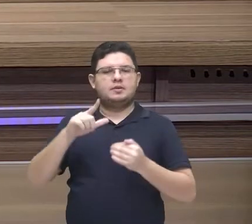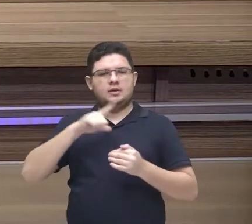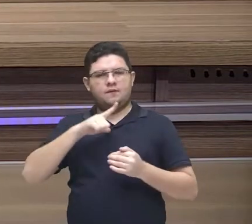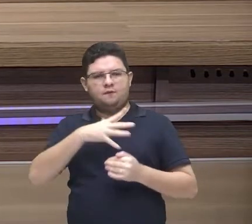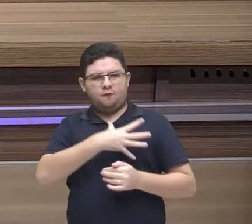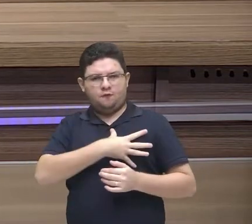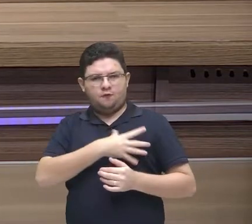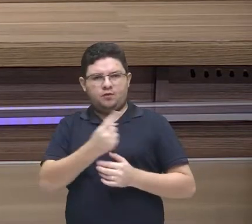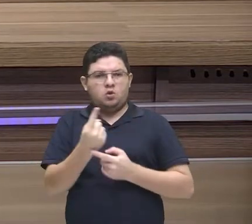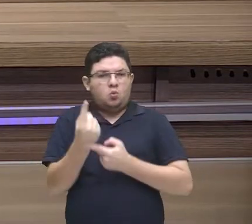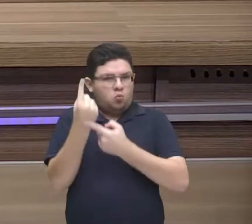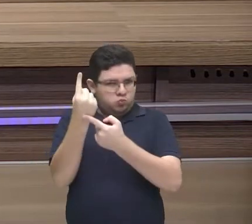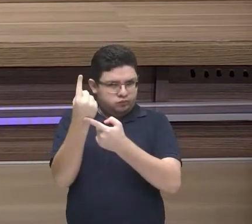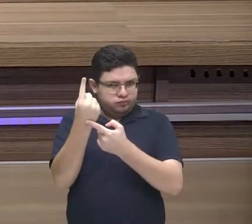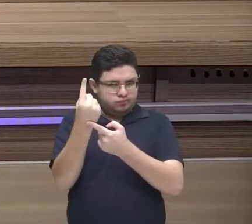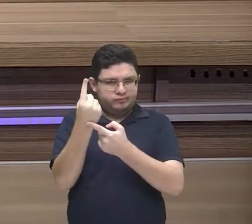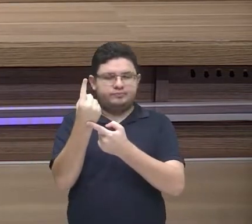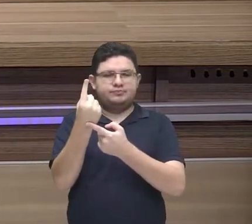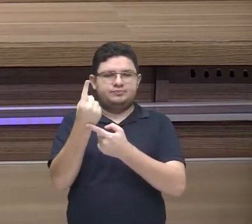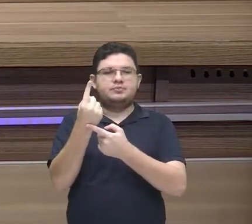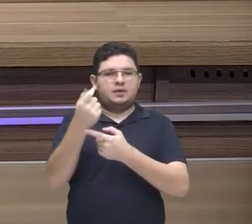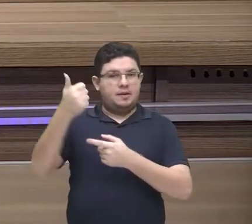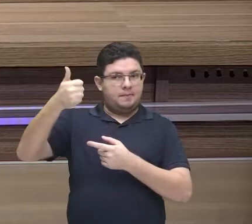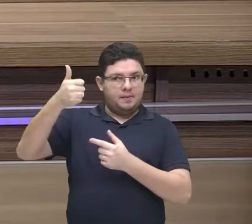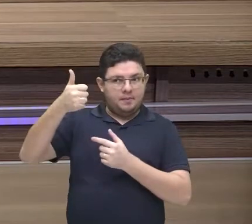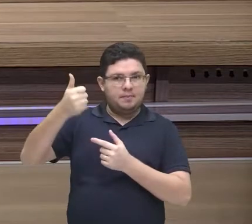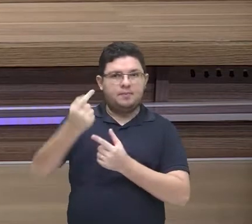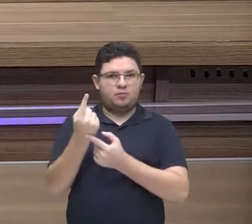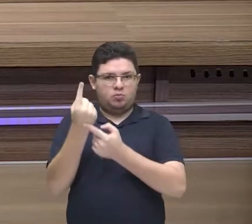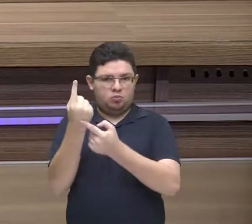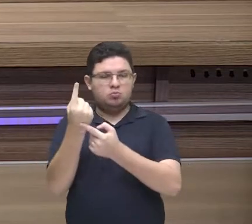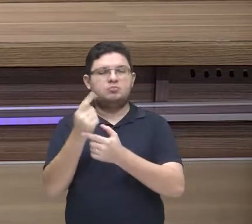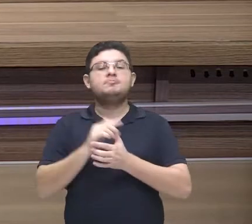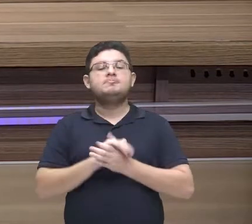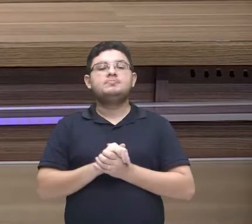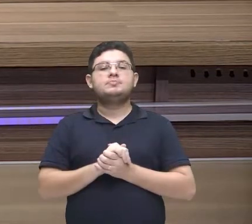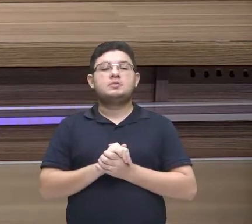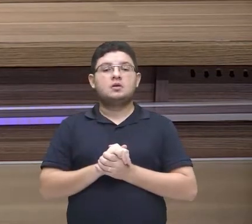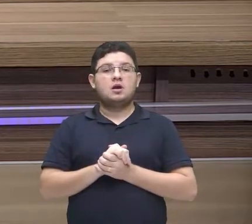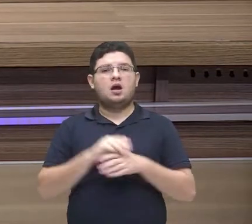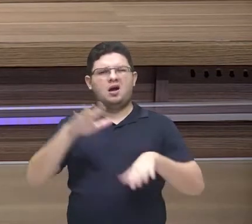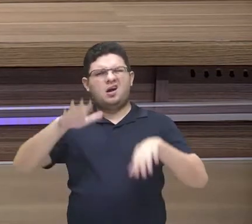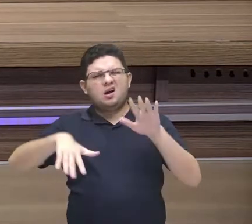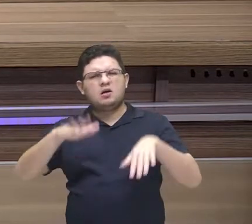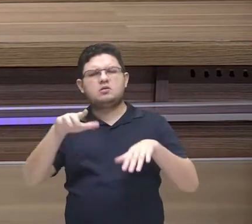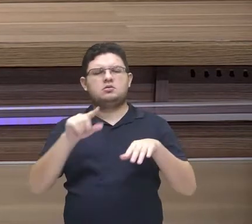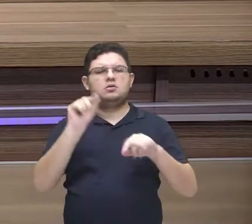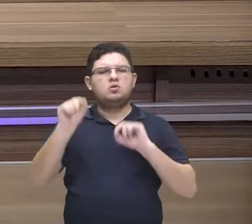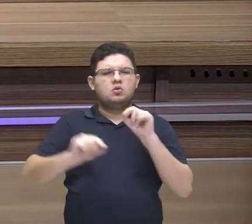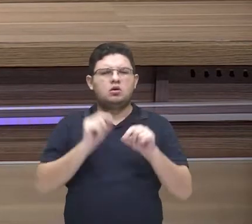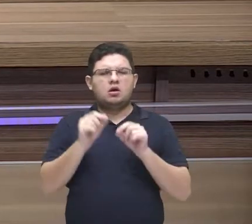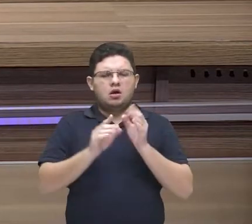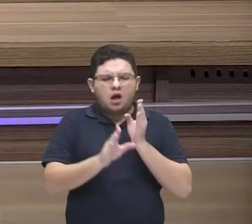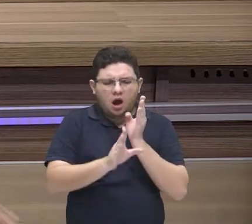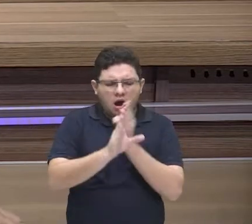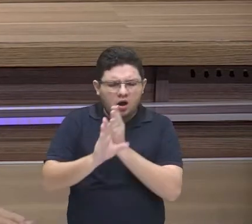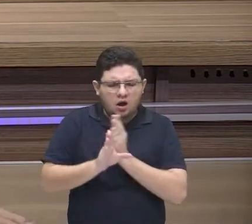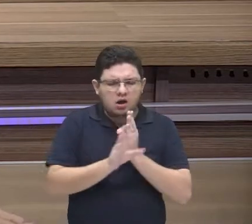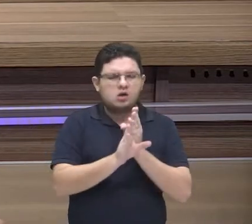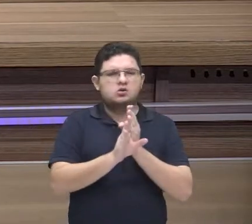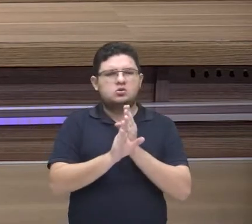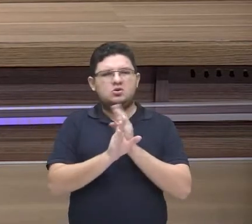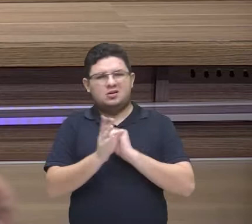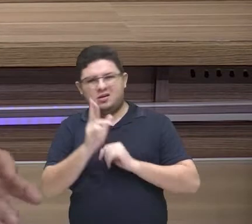coisa. Então, quando ele cresce e que descobre esses órgãos, ele vai saindo fase por fase. Ele nasceu